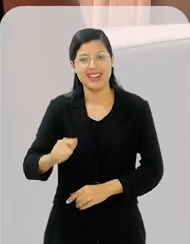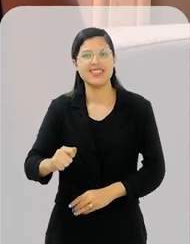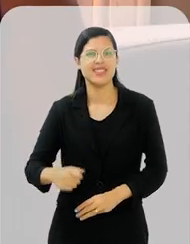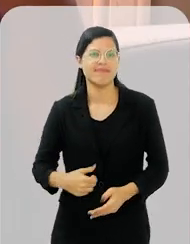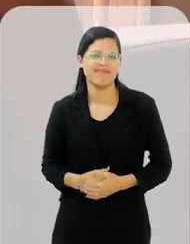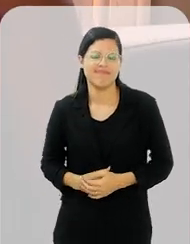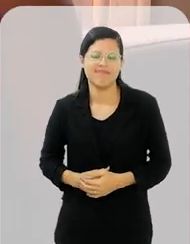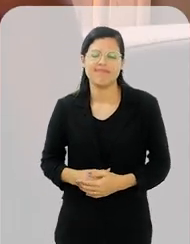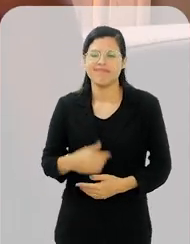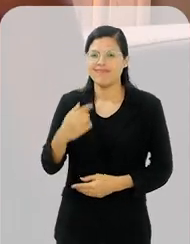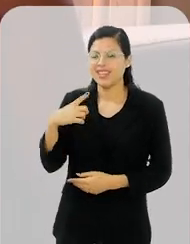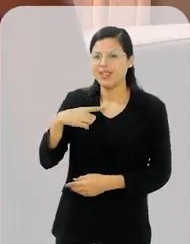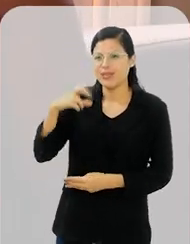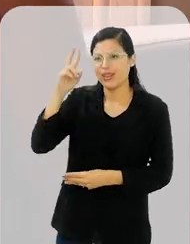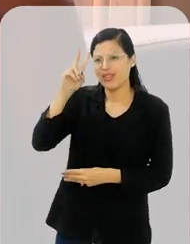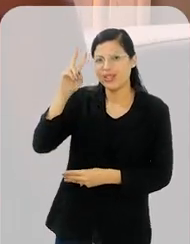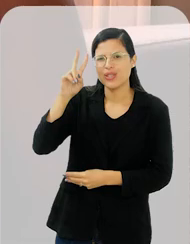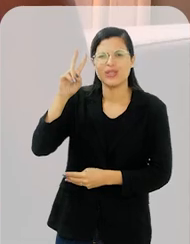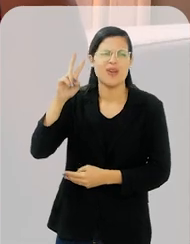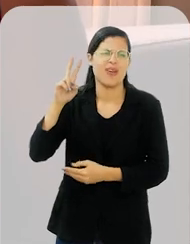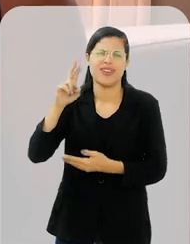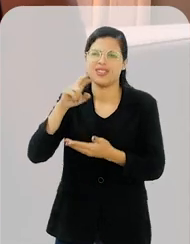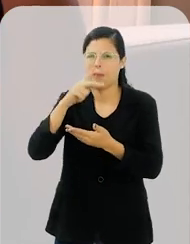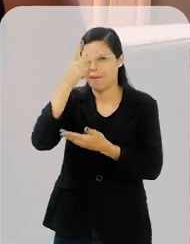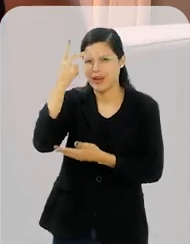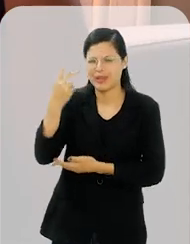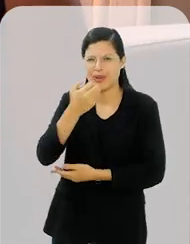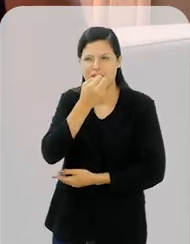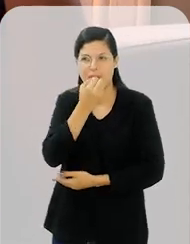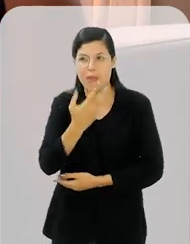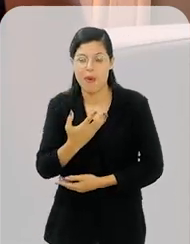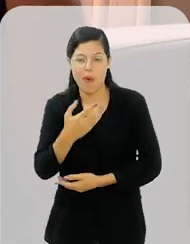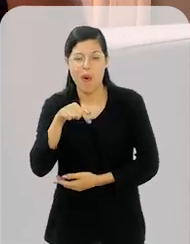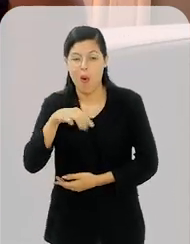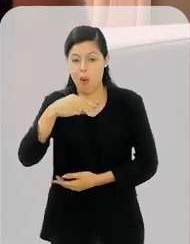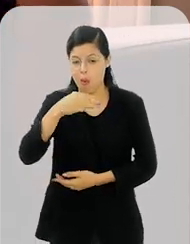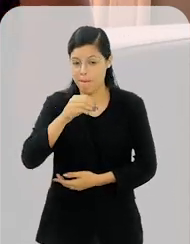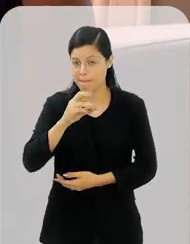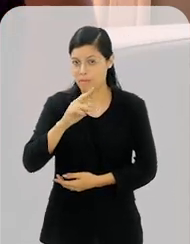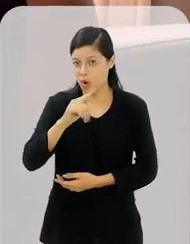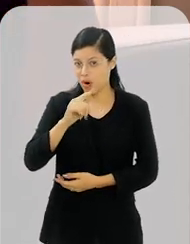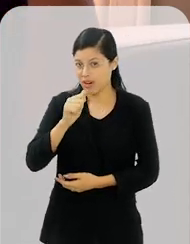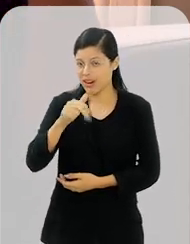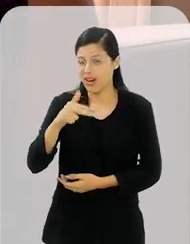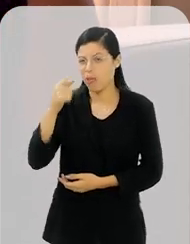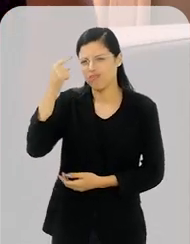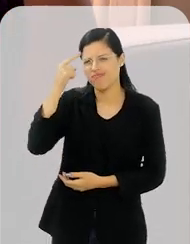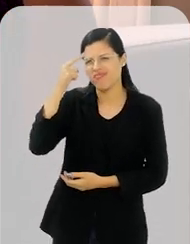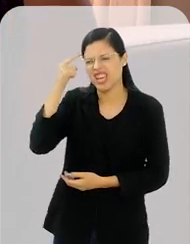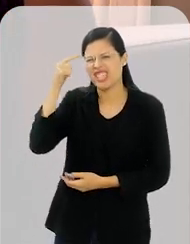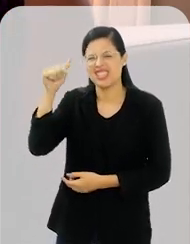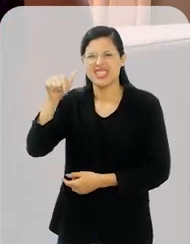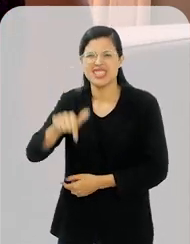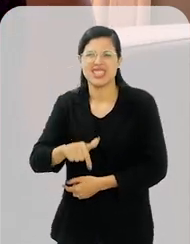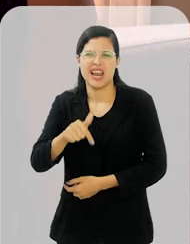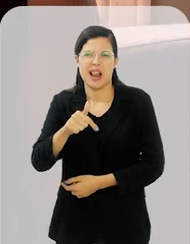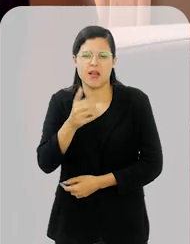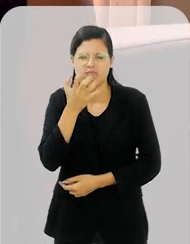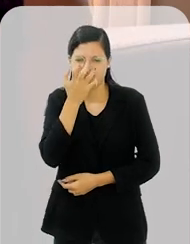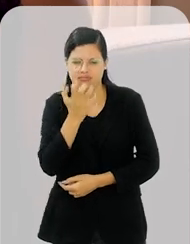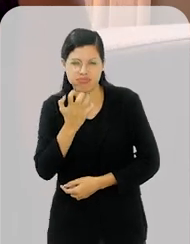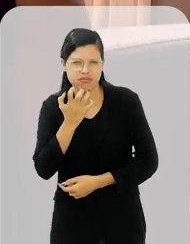histórias de muita gente boa, muitos artistas, Morgan Freeman. Eu achei que ele era antipático e falei com ele que eu não